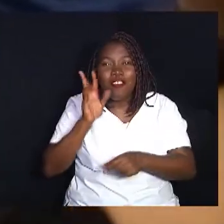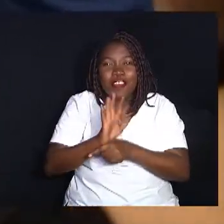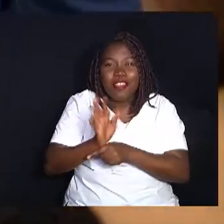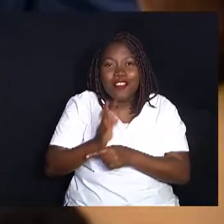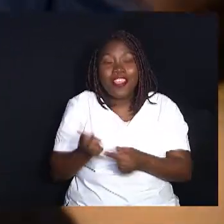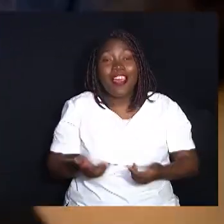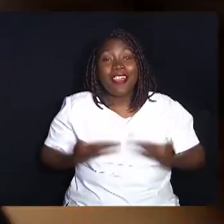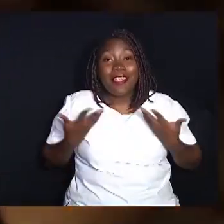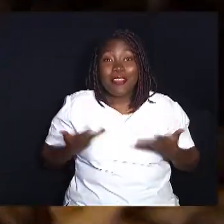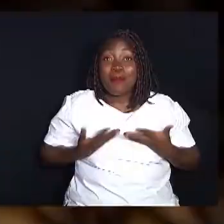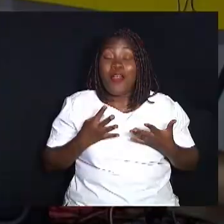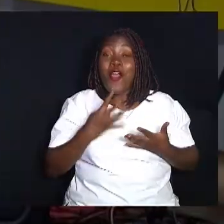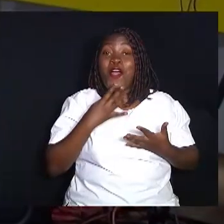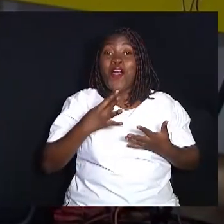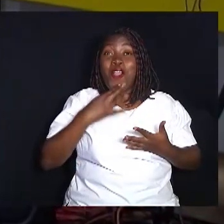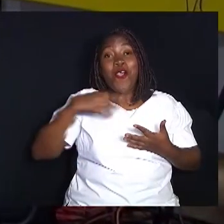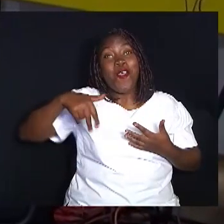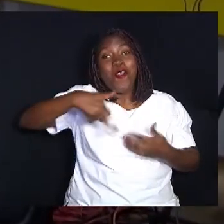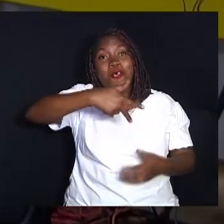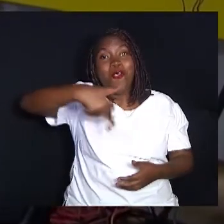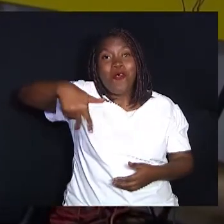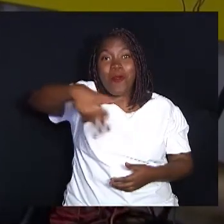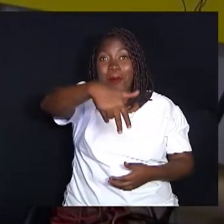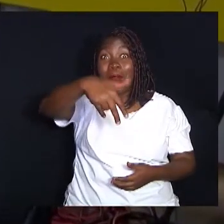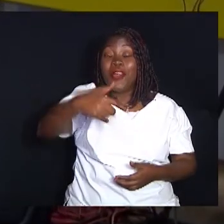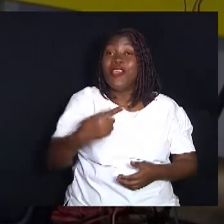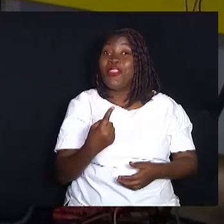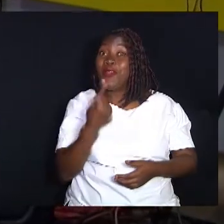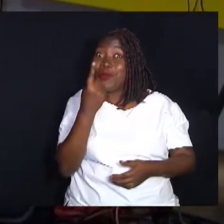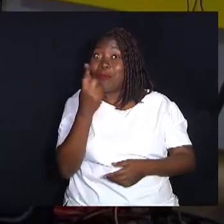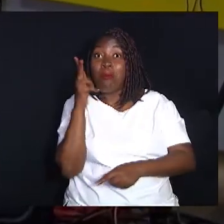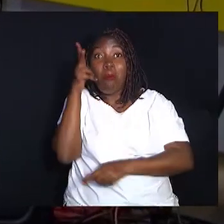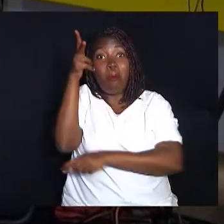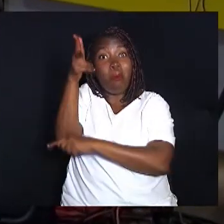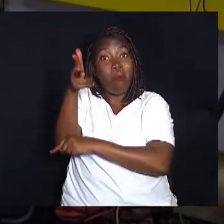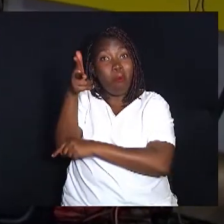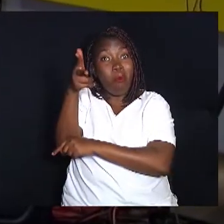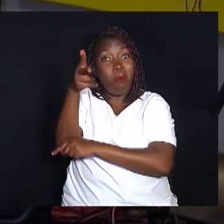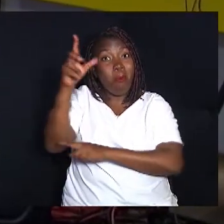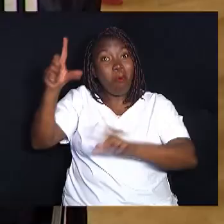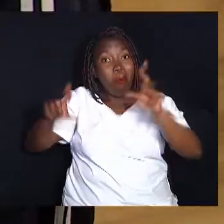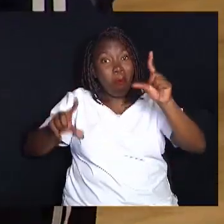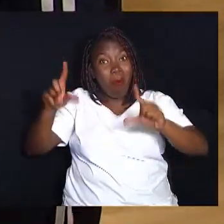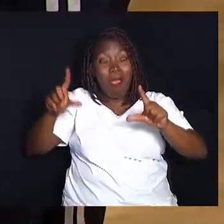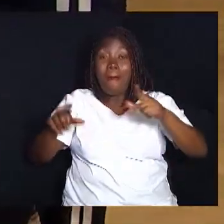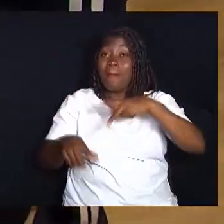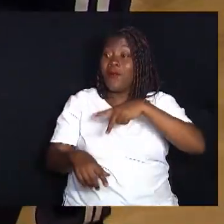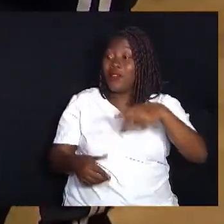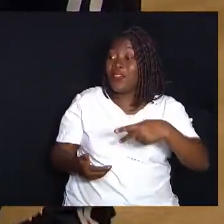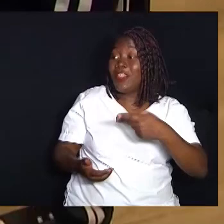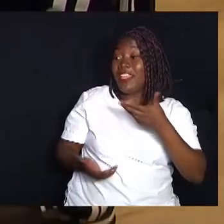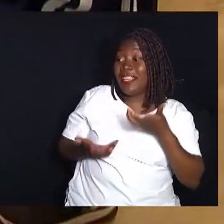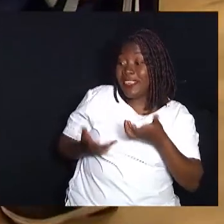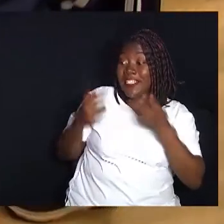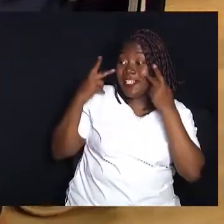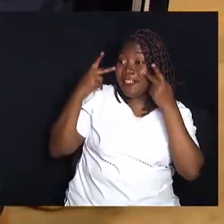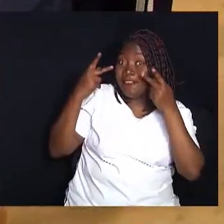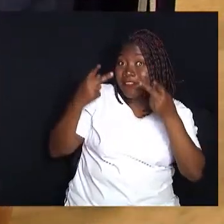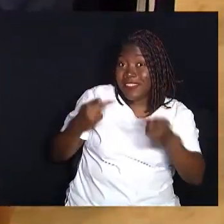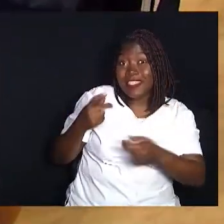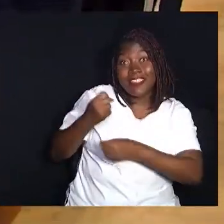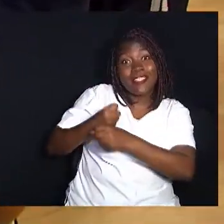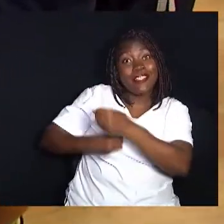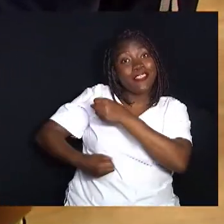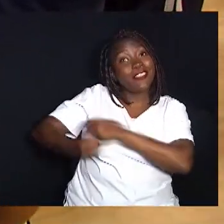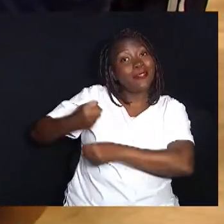conhecer algumas áreas da Câmara. E um deles foram os estúdios da TV. A professora queria que essa visita fosse feita no ano